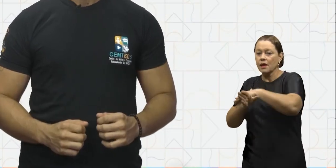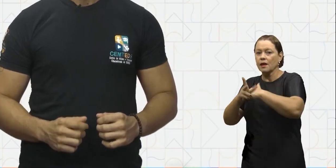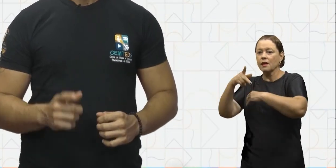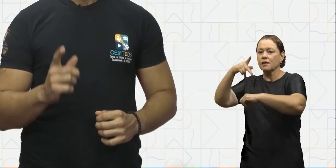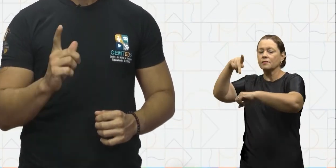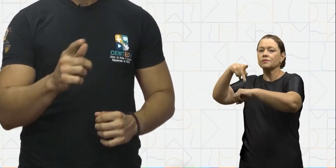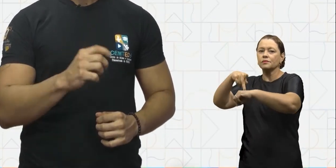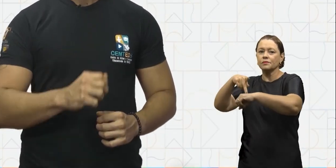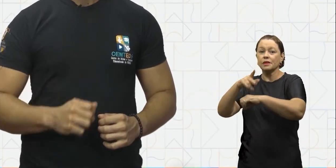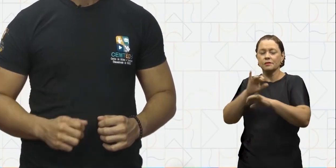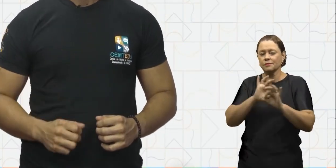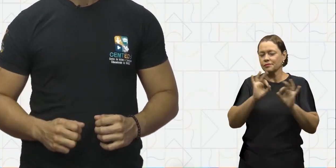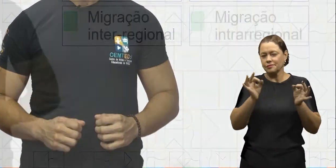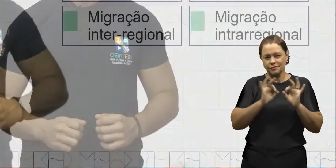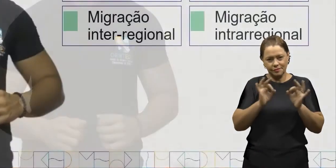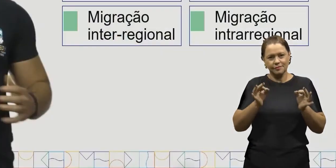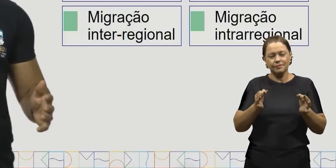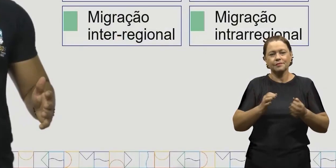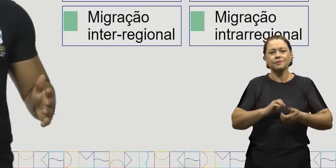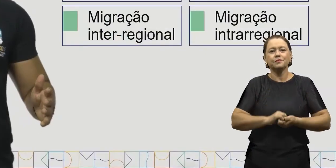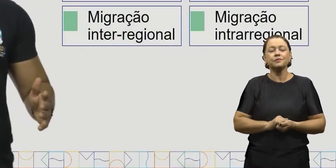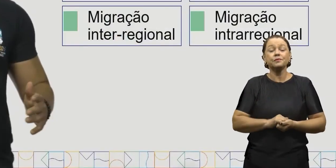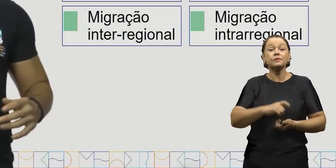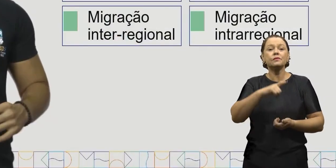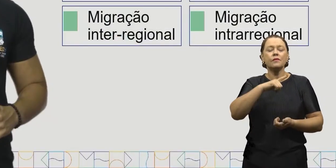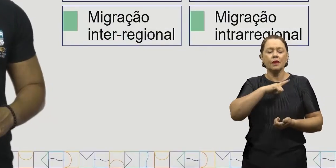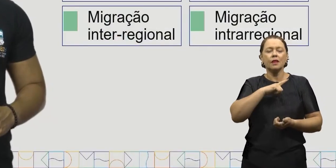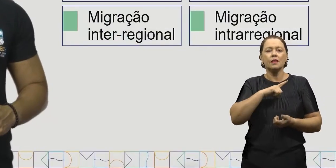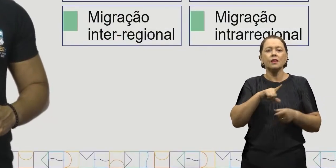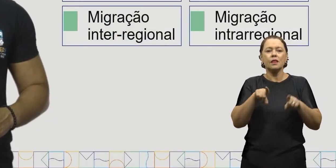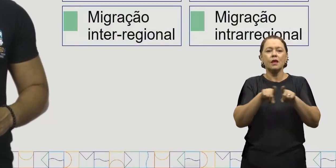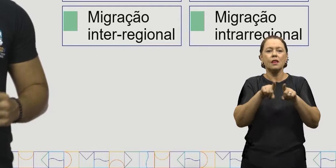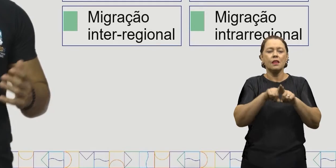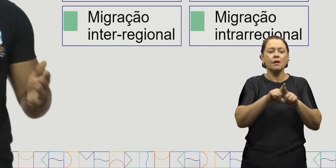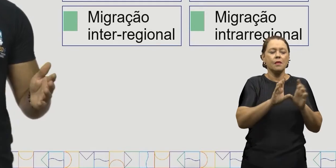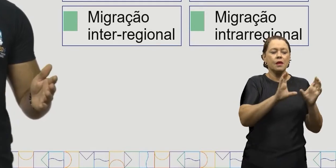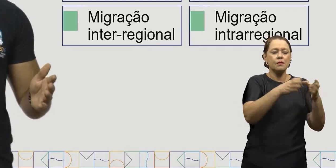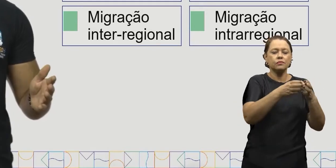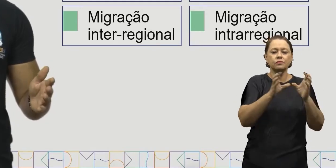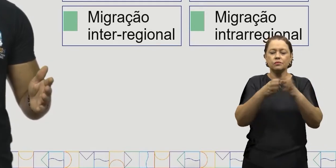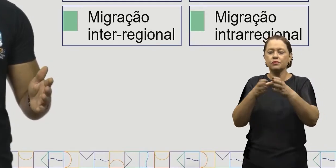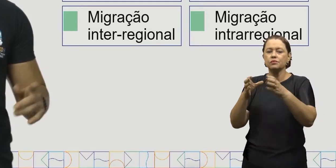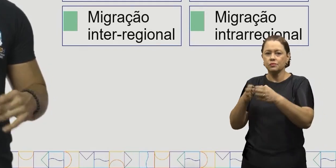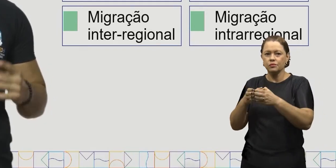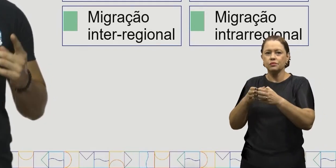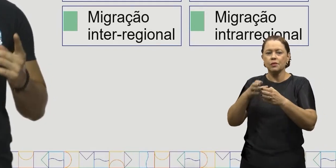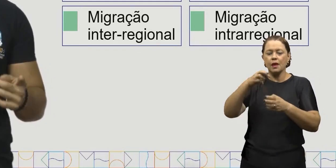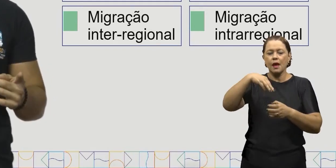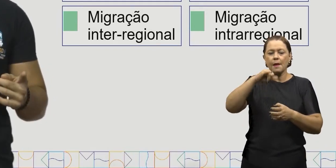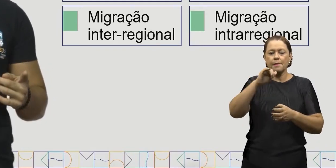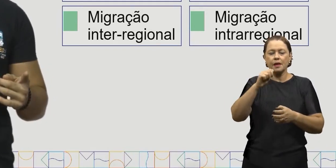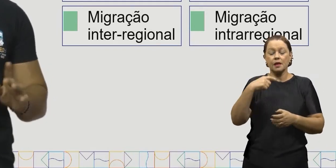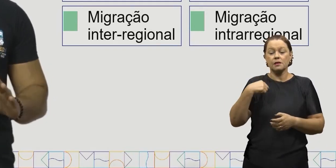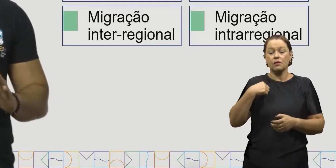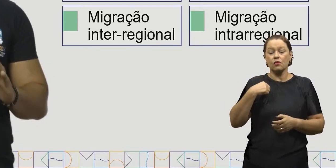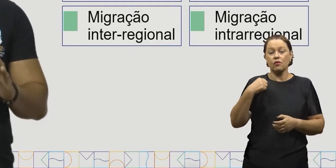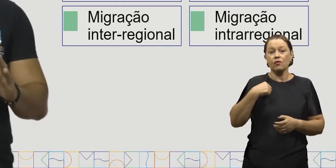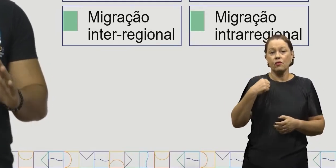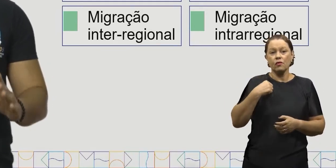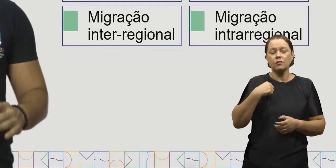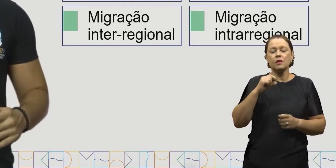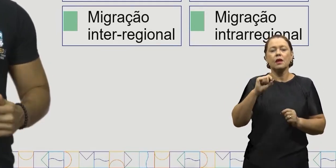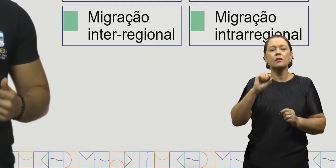região. É bem simples, não é? Existem ainda algumas classificações acerca da migração. A migração voluntária é